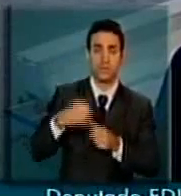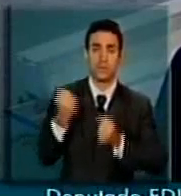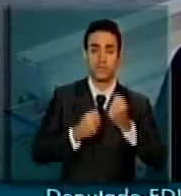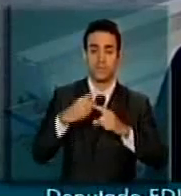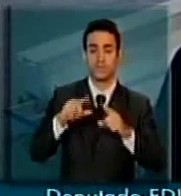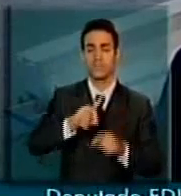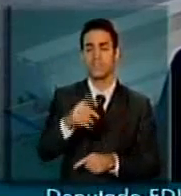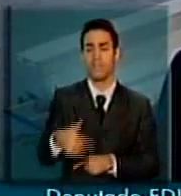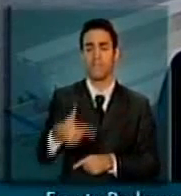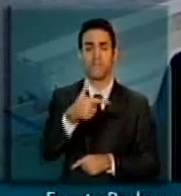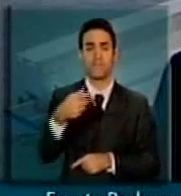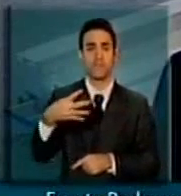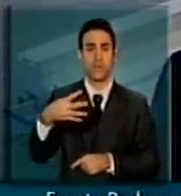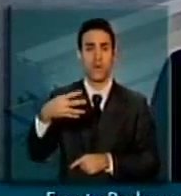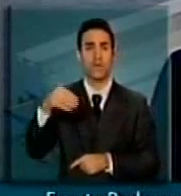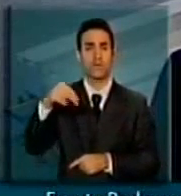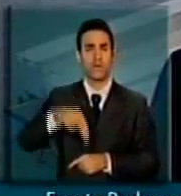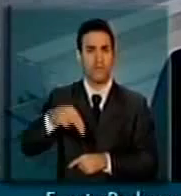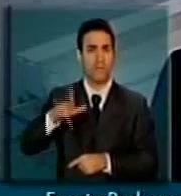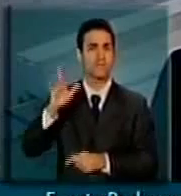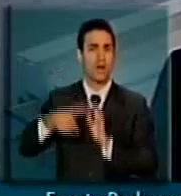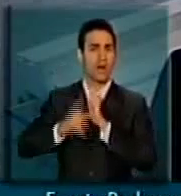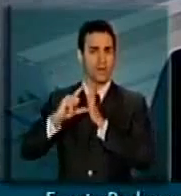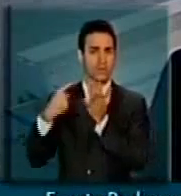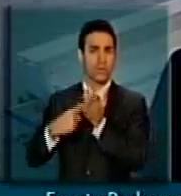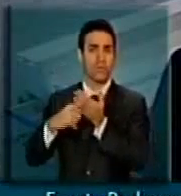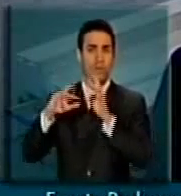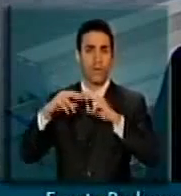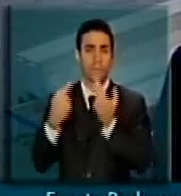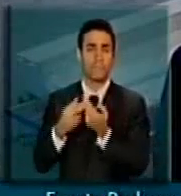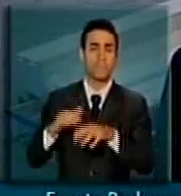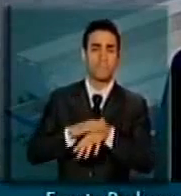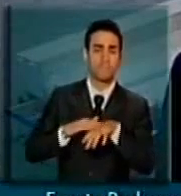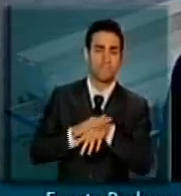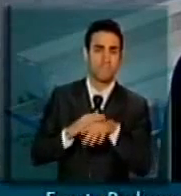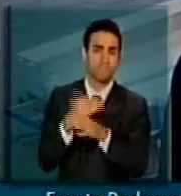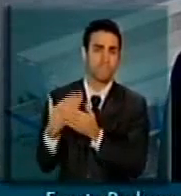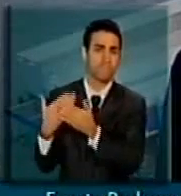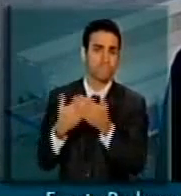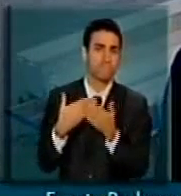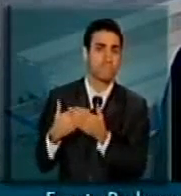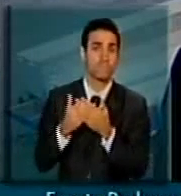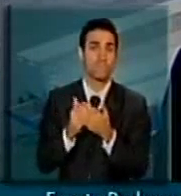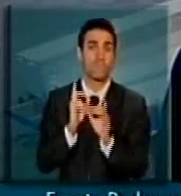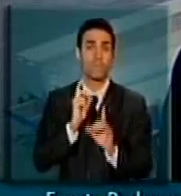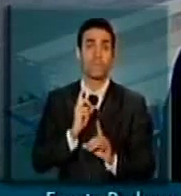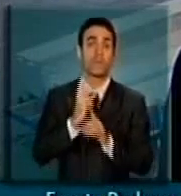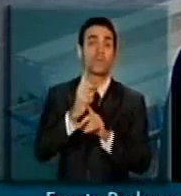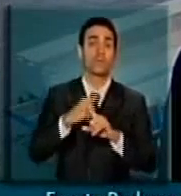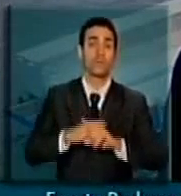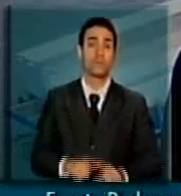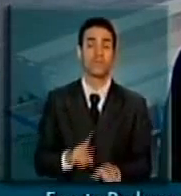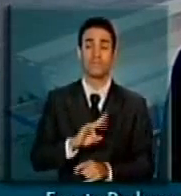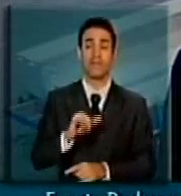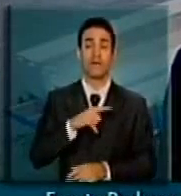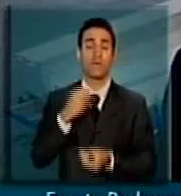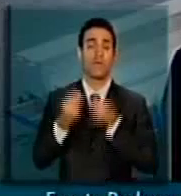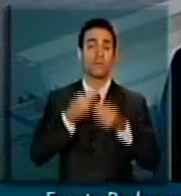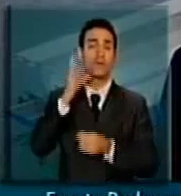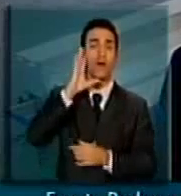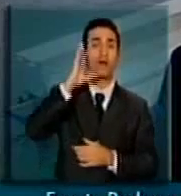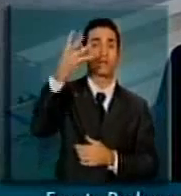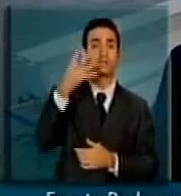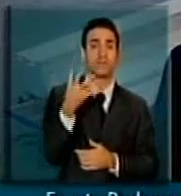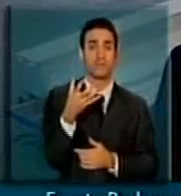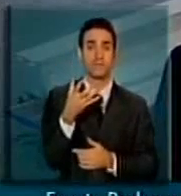deste ano, cria-se expectativa de que tenhamos um norte em implementação da